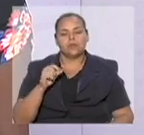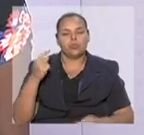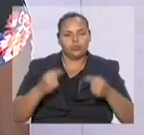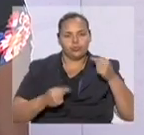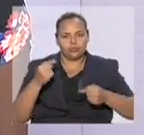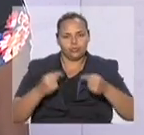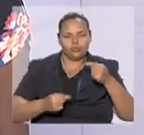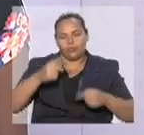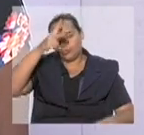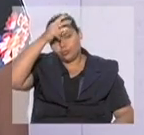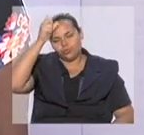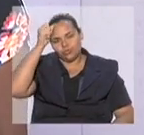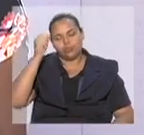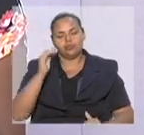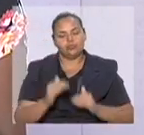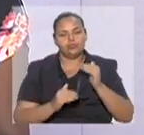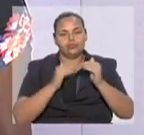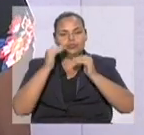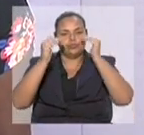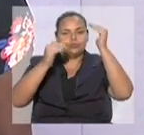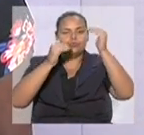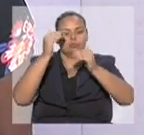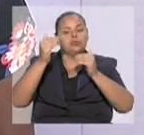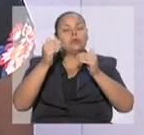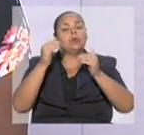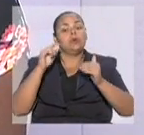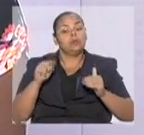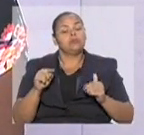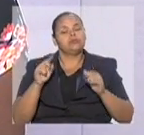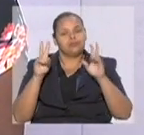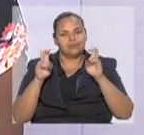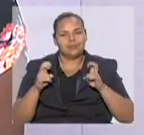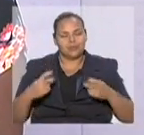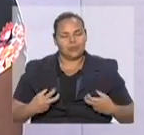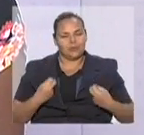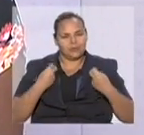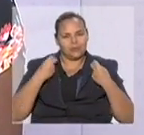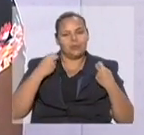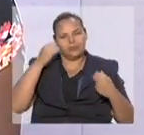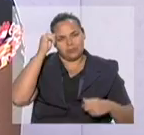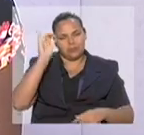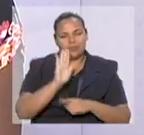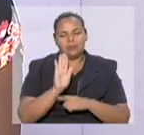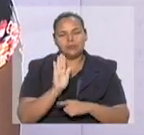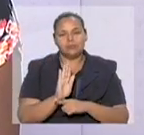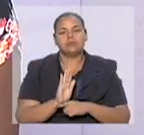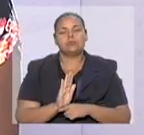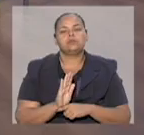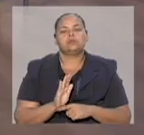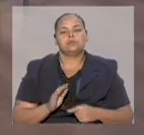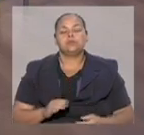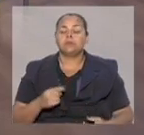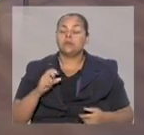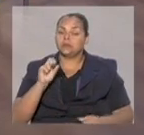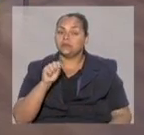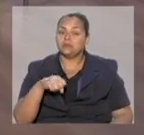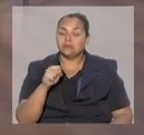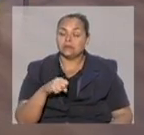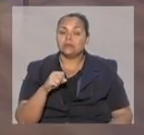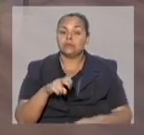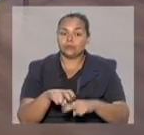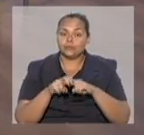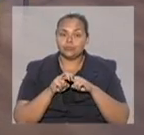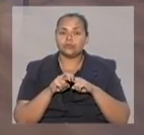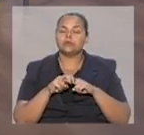as políticas públicas serem desenvolvidas para essa questão do câncer, do combate ao câncer, né? Sim, e